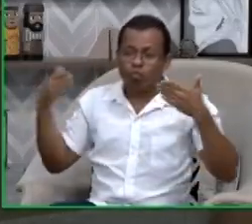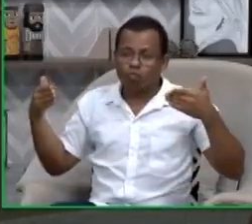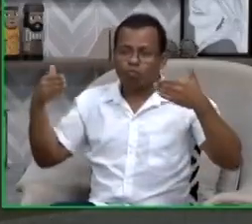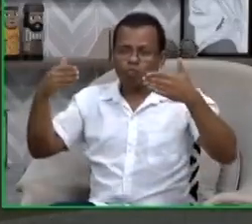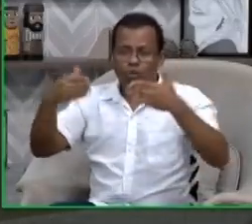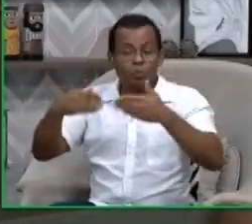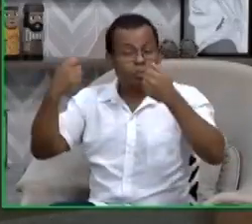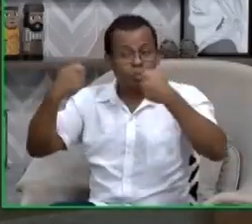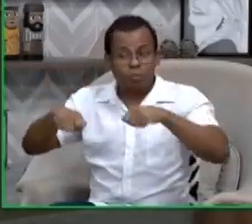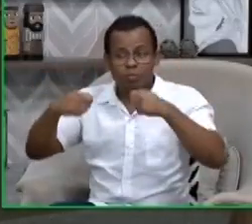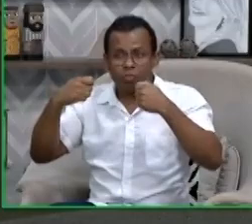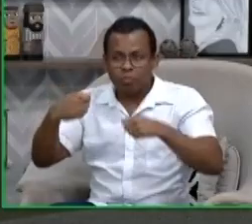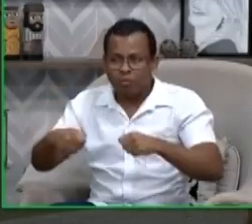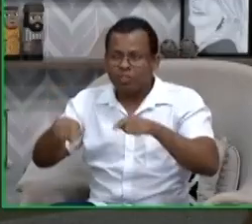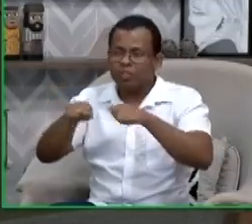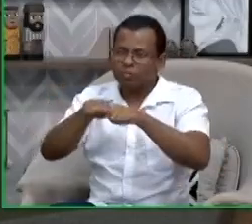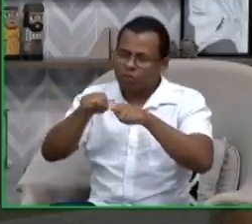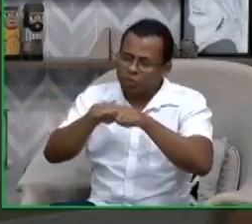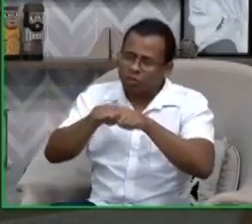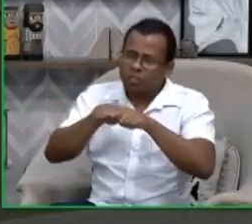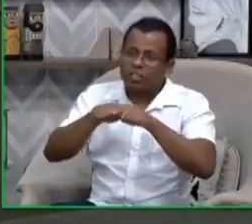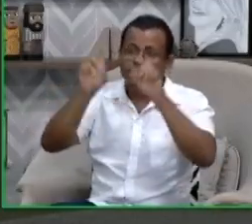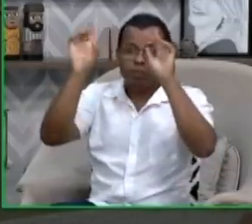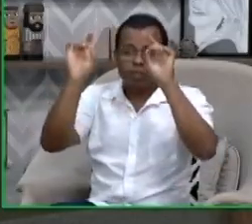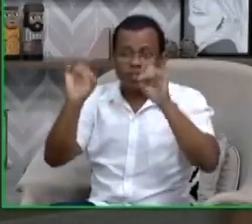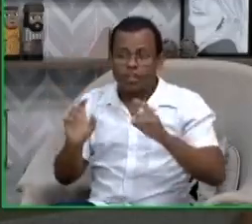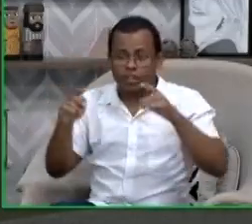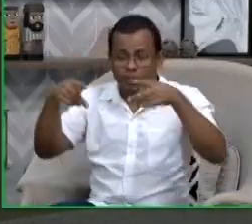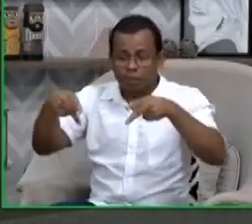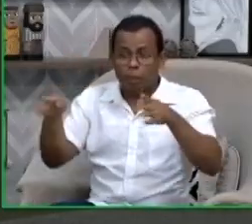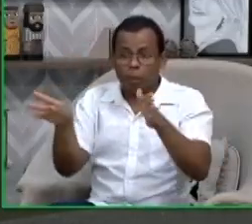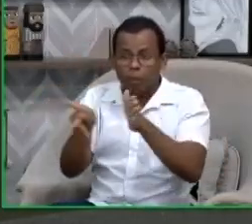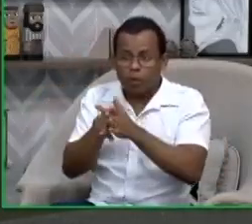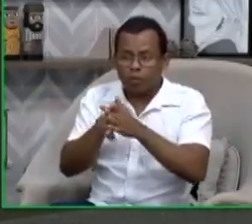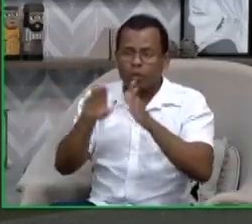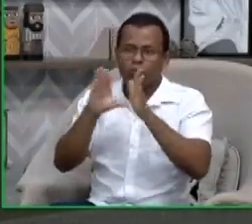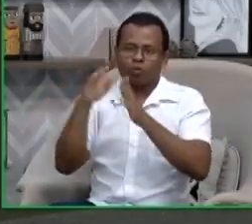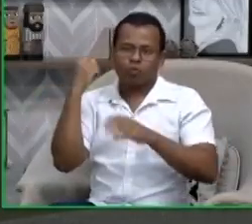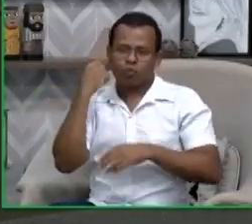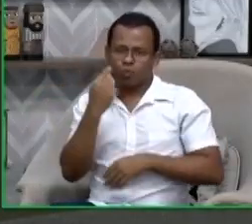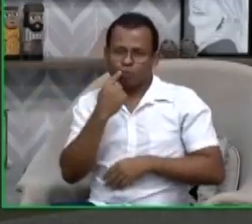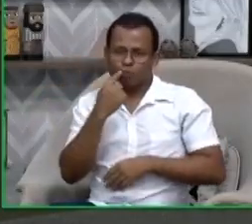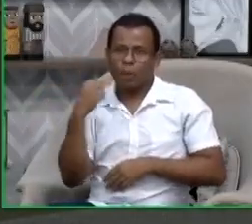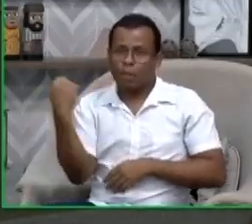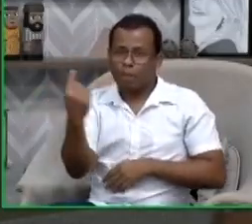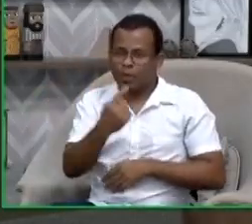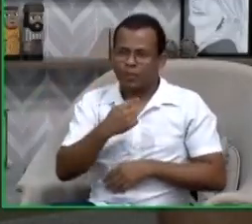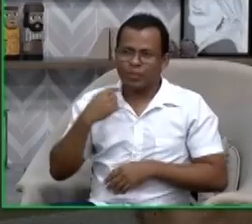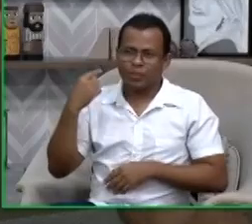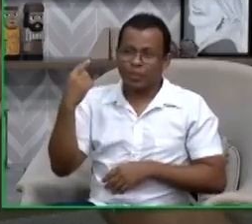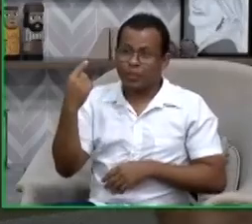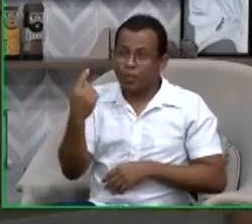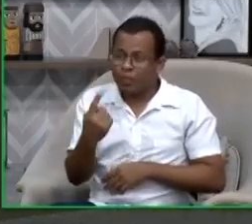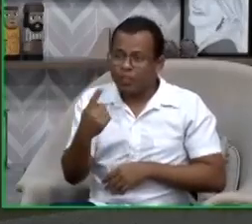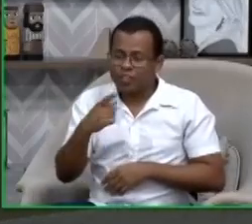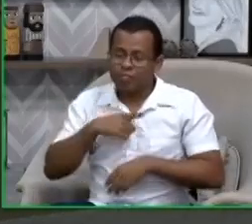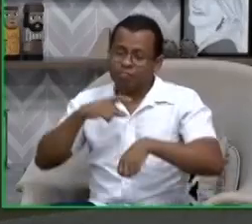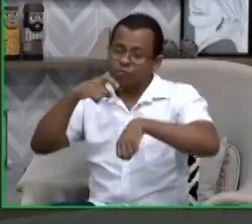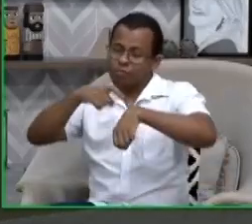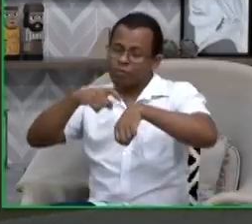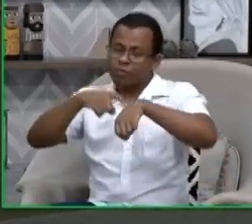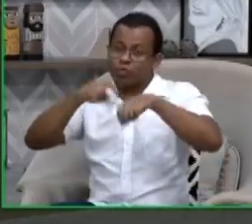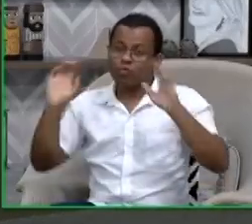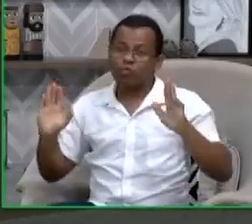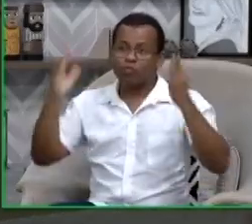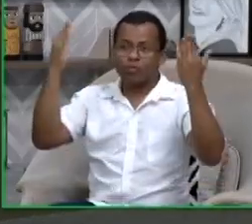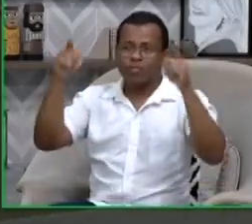nas necessidades, nas carências, nas especificidades da comunidade surda. Então, para a gente, é um momento de comemoração